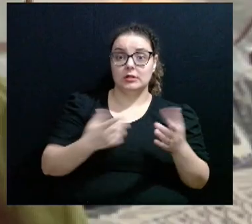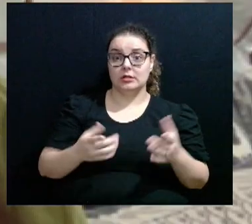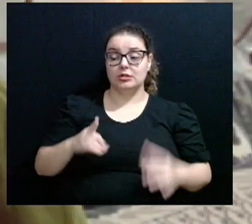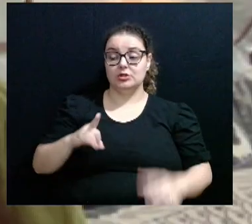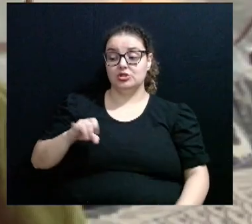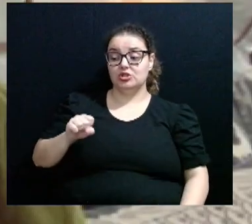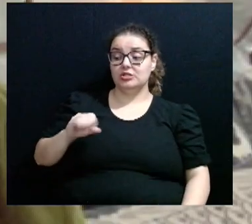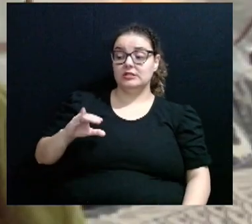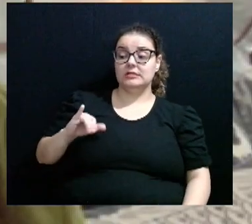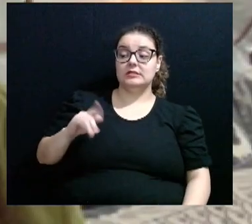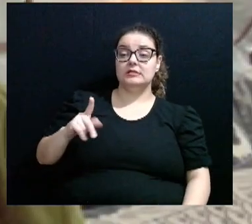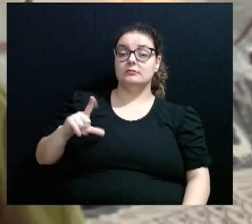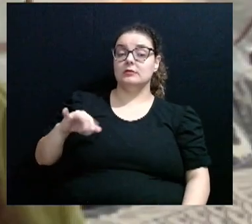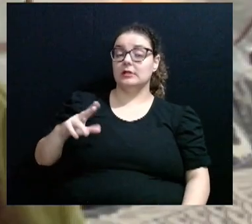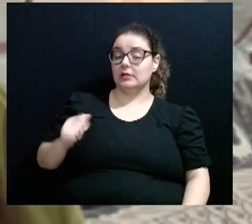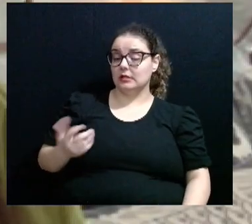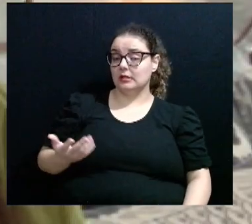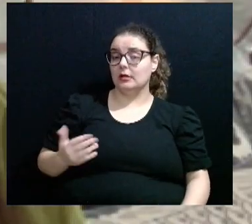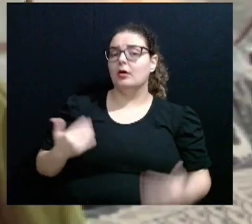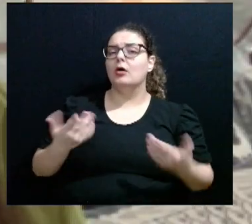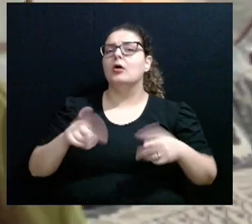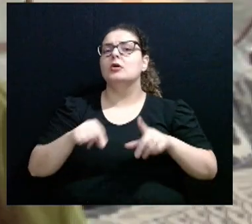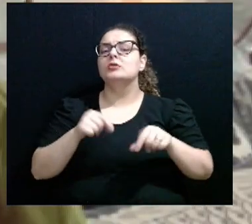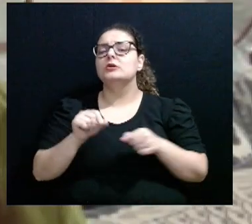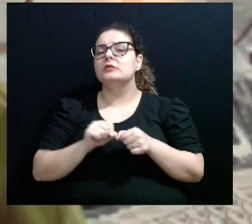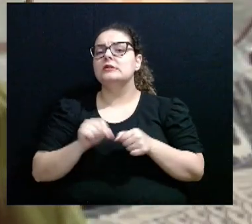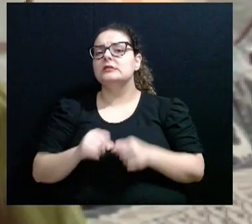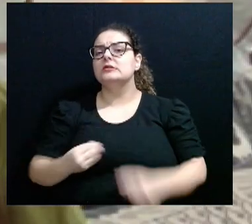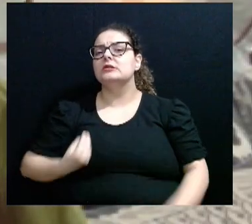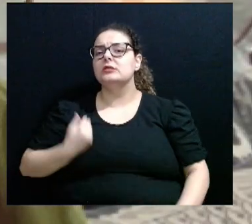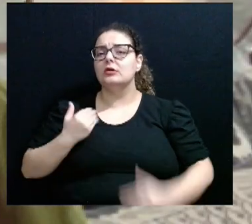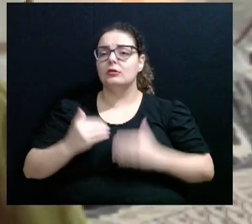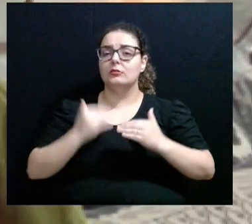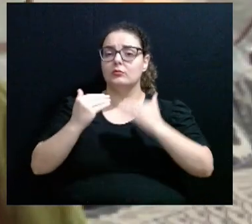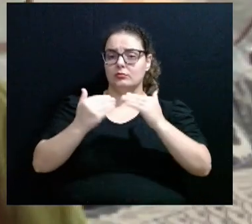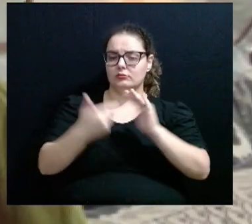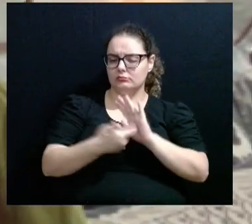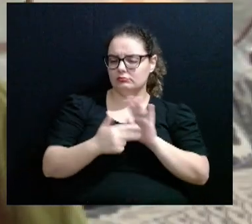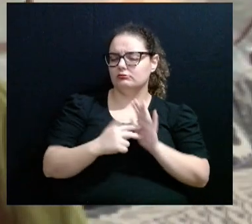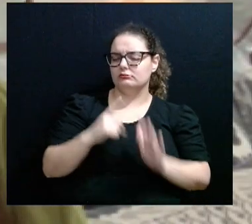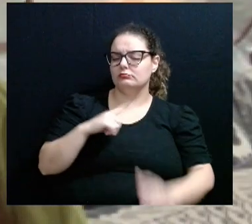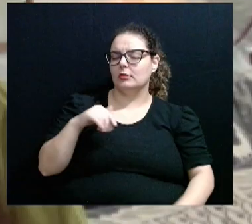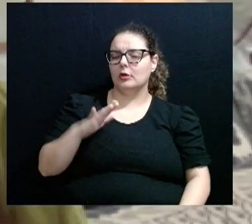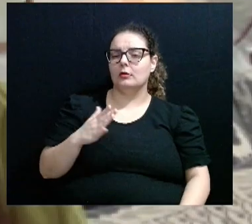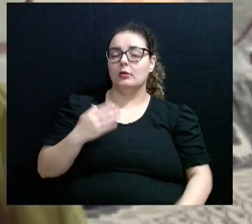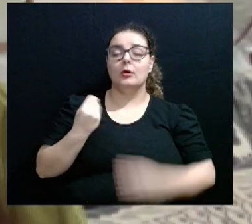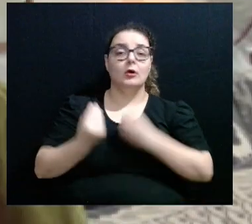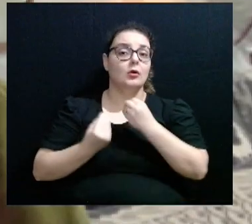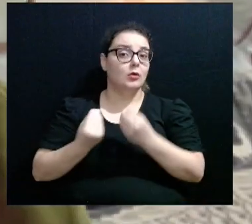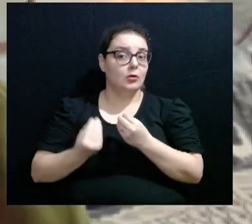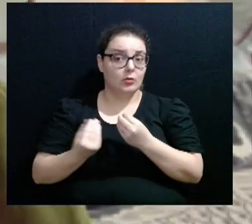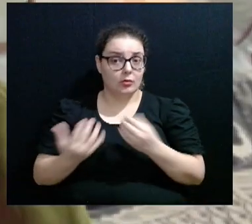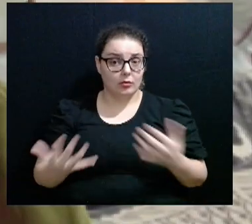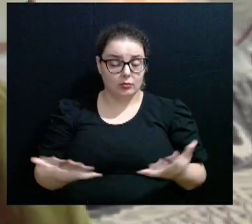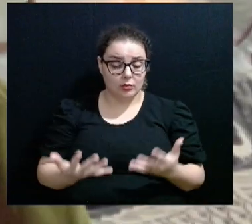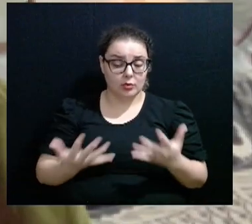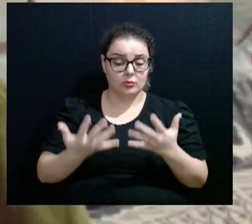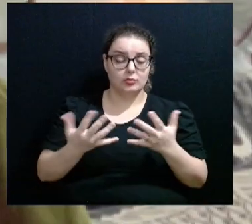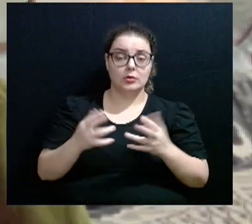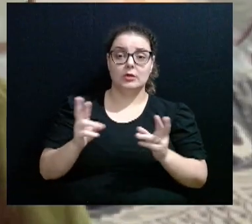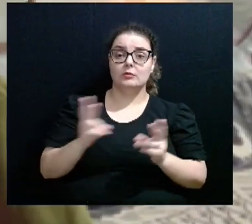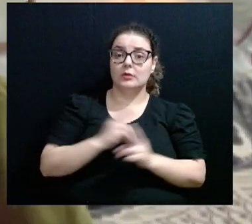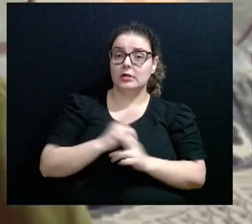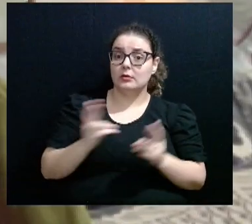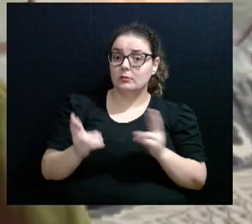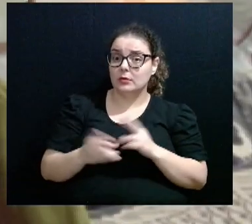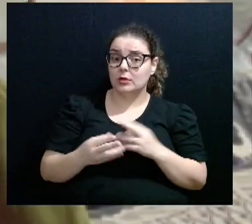que você está fazendo para sua vida, né, para construir uma vida com mais sentido, como é que você tem cultivado as suas relações, como é que você